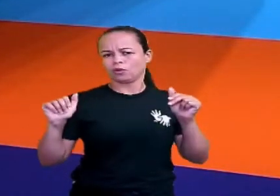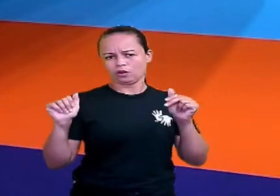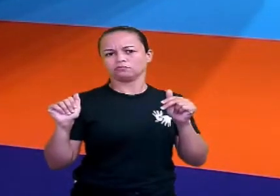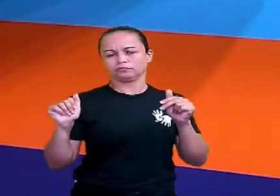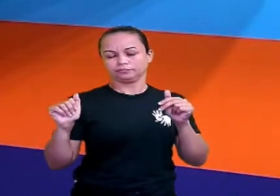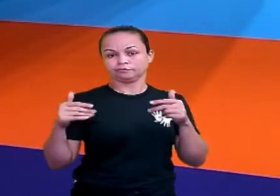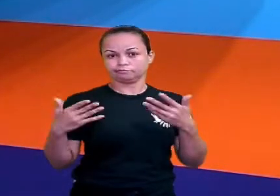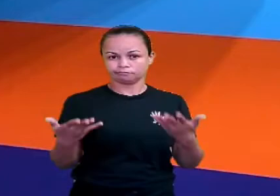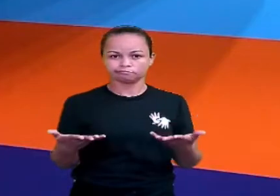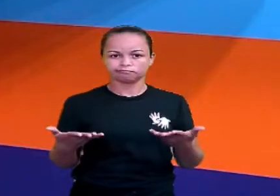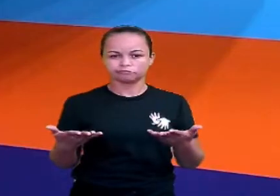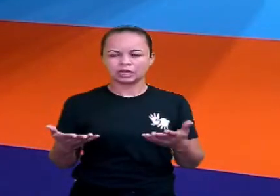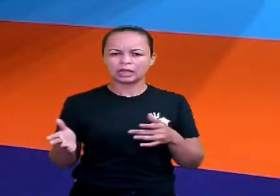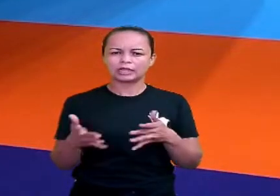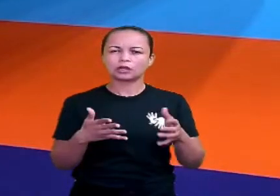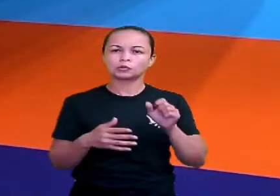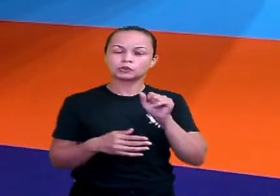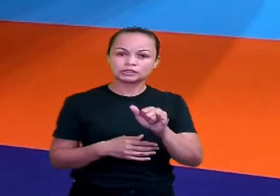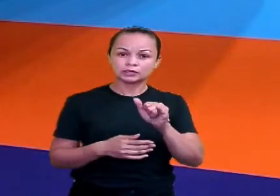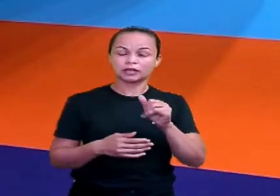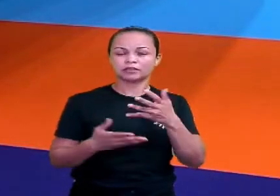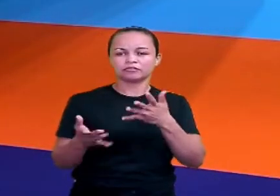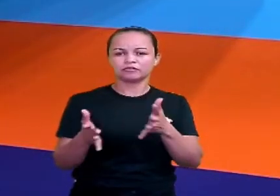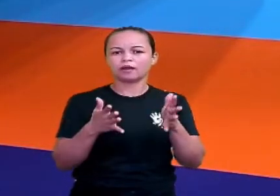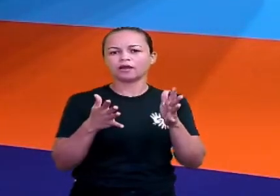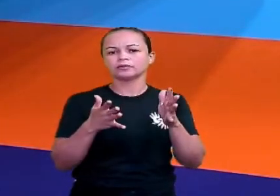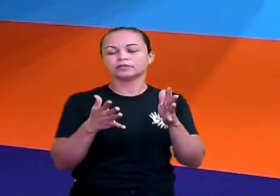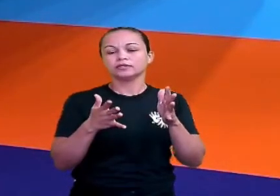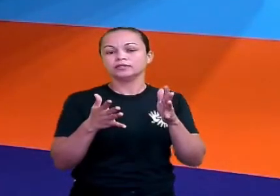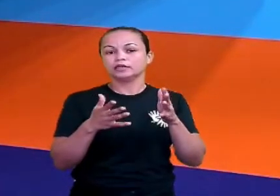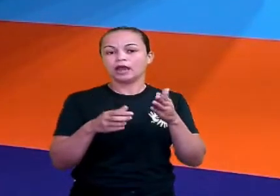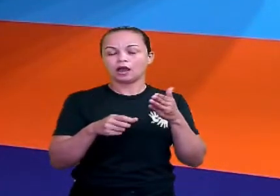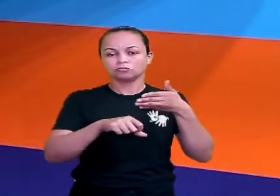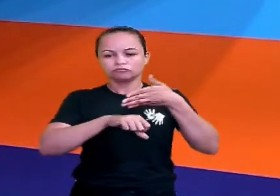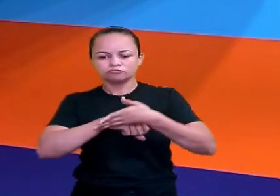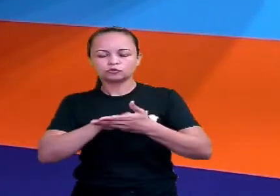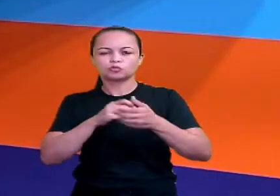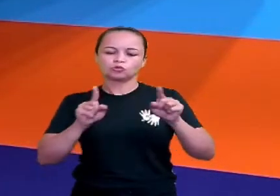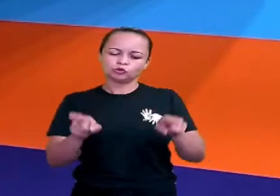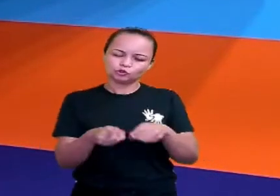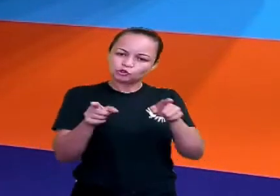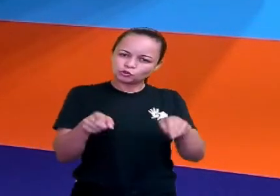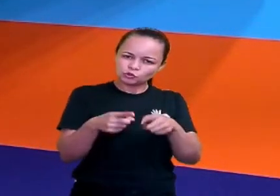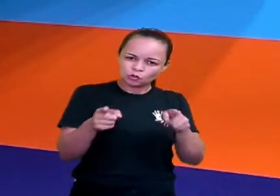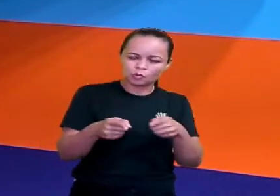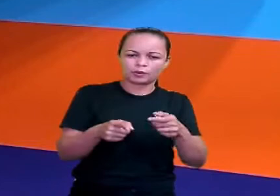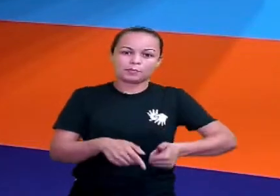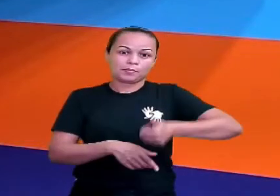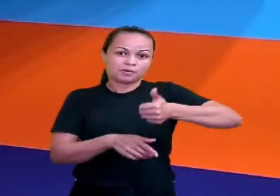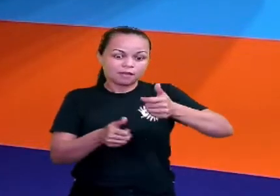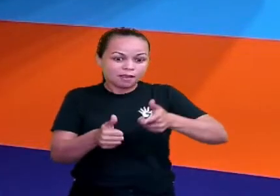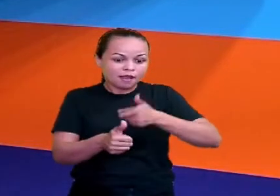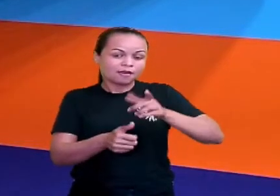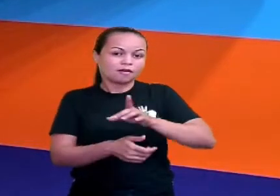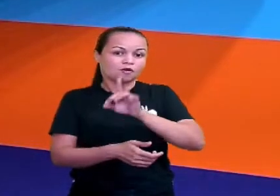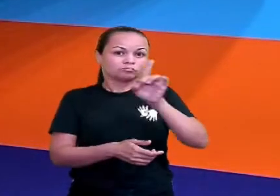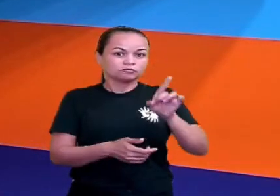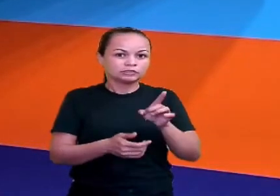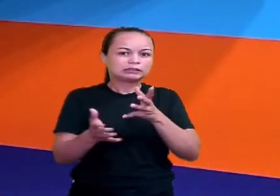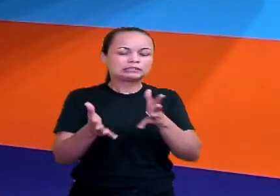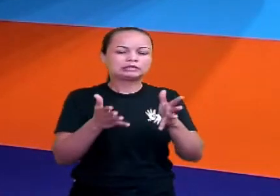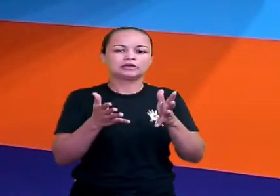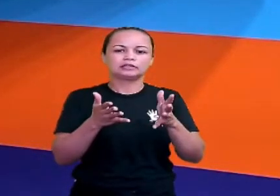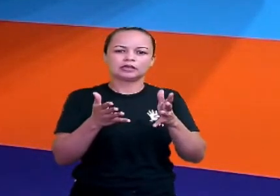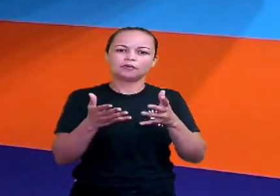shopping. Então, se ele vai no shopping pela primeira vez, é um mundo novo para ele. Não é uma coisa que ele já conhece. Não é uma coisa